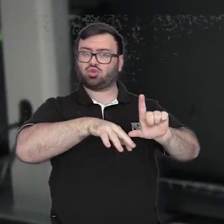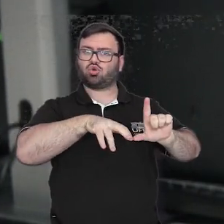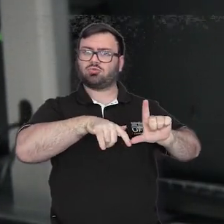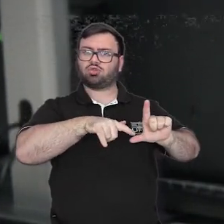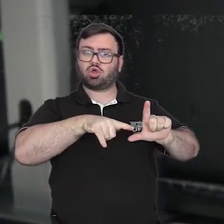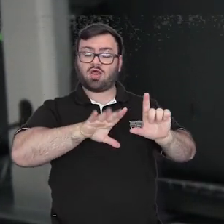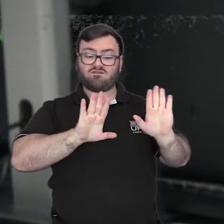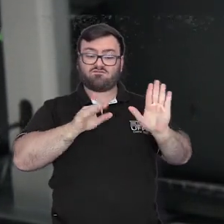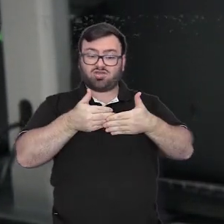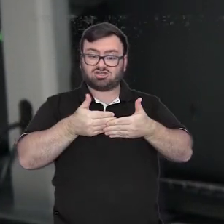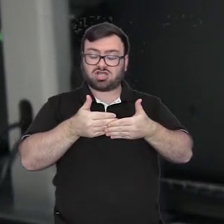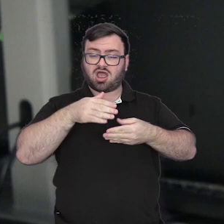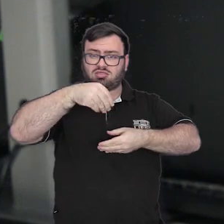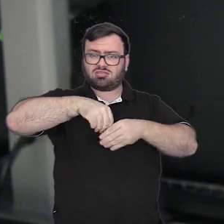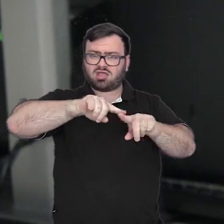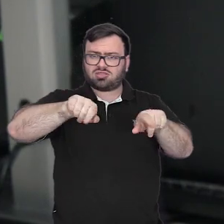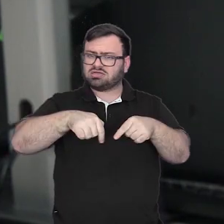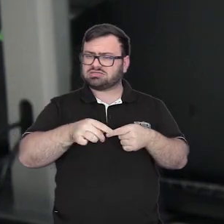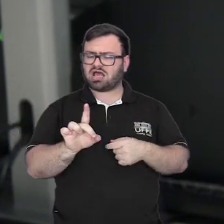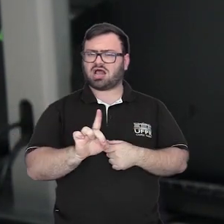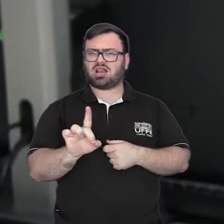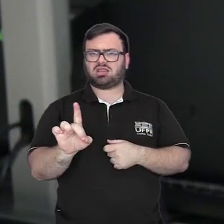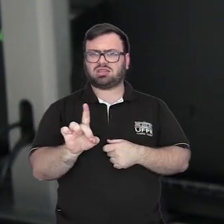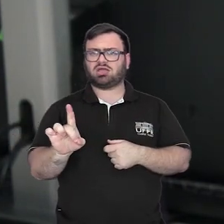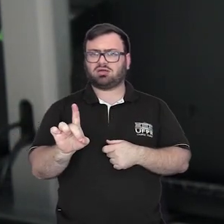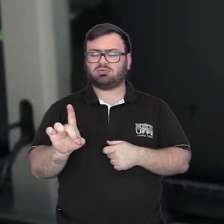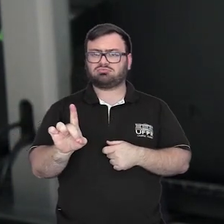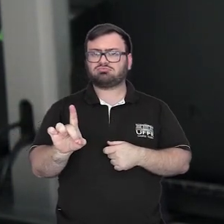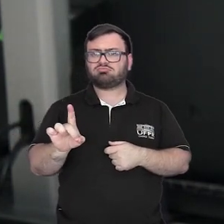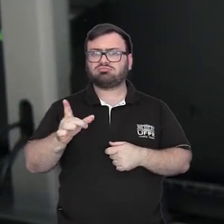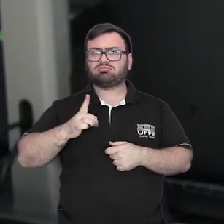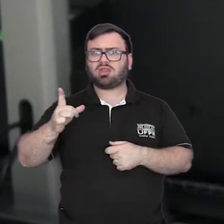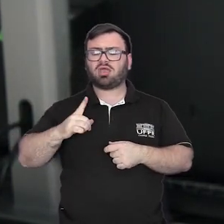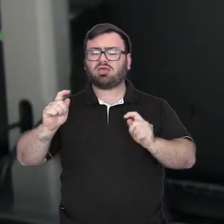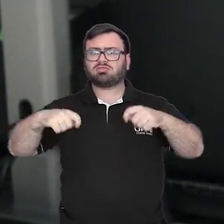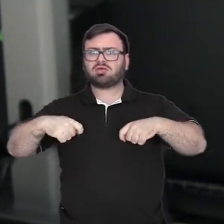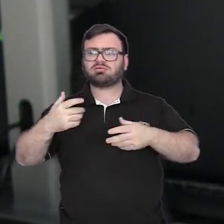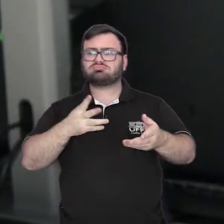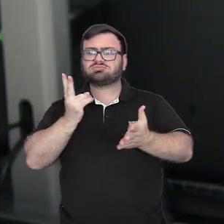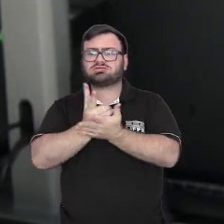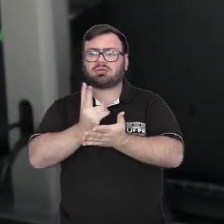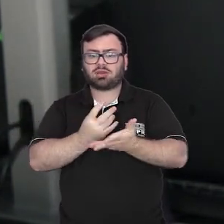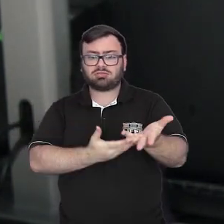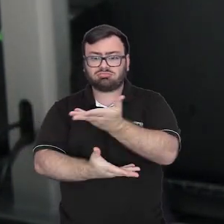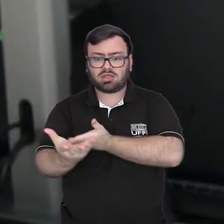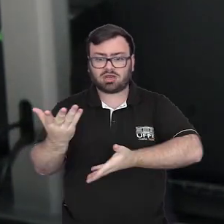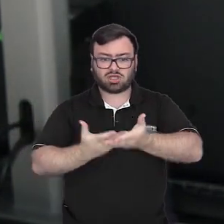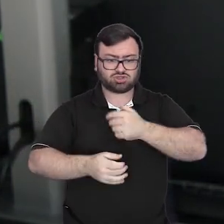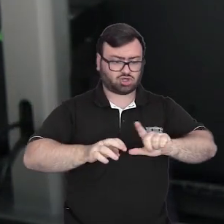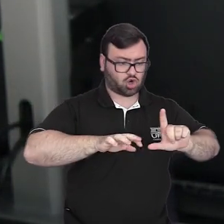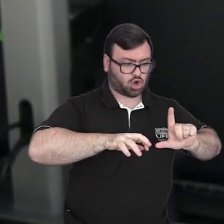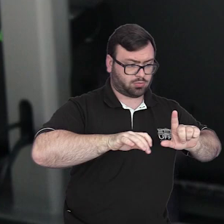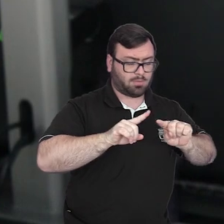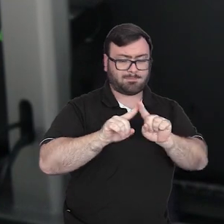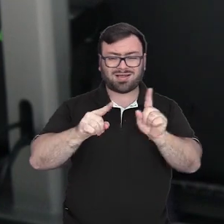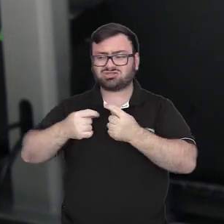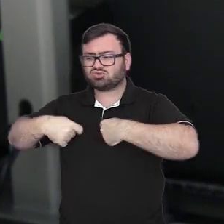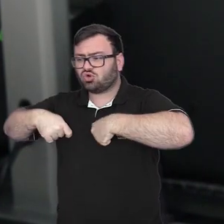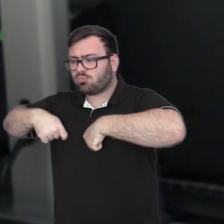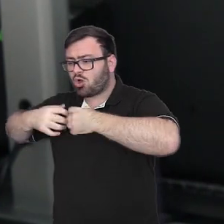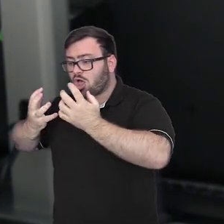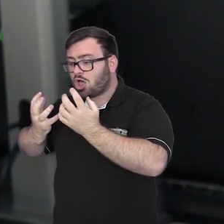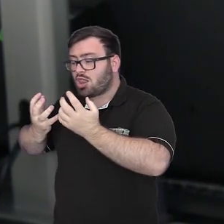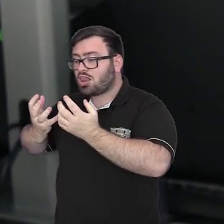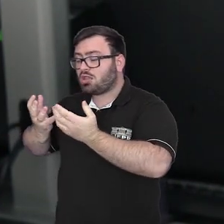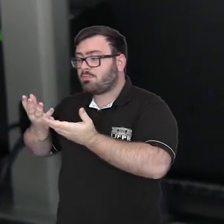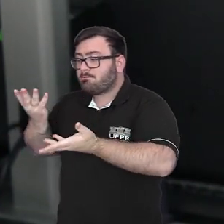fica trancado numa sala sem interagir, só interage. Não, ele não interage só com a máquina. E mesmo para você interagir com a máquina, você tem que entender como é que você lidaria